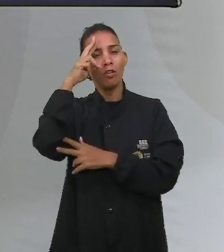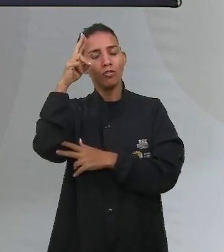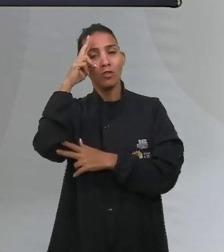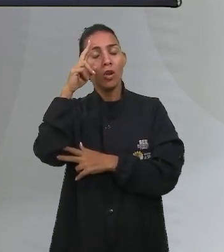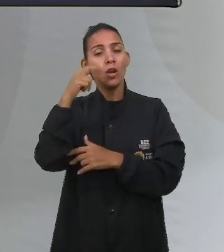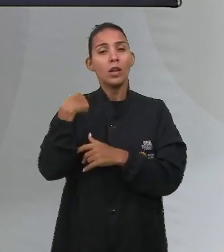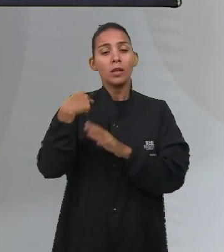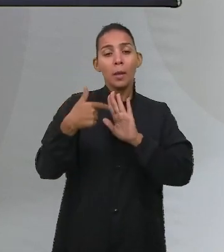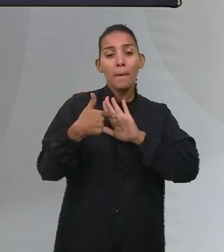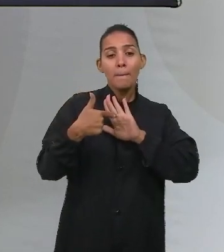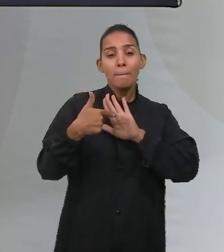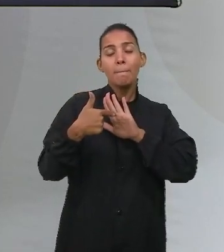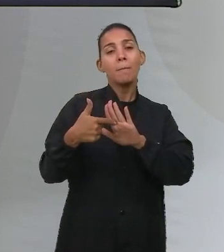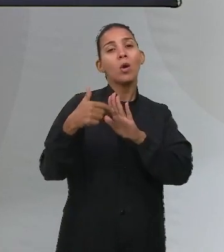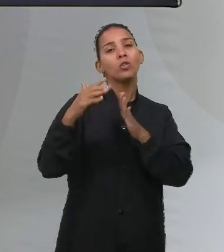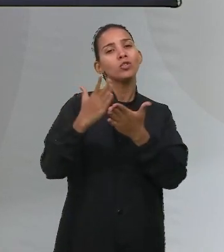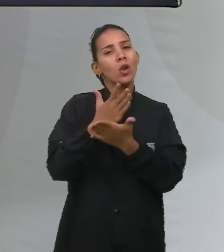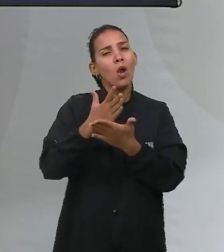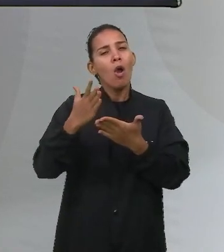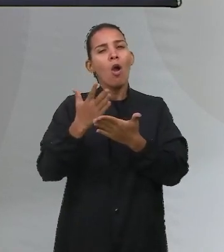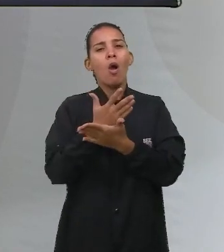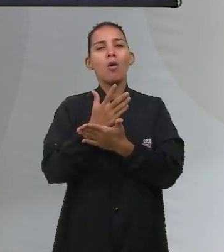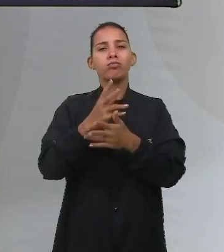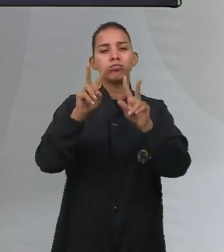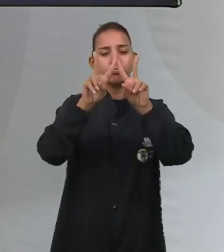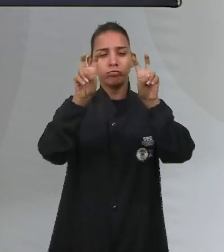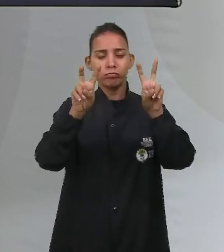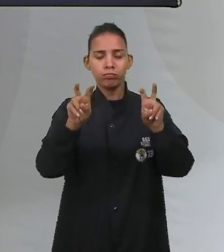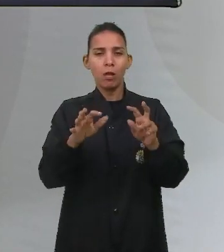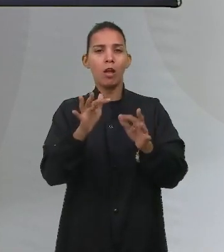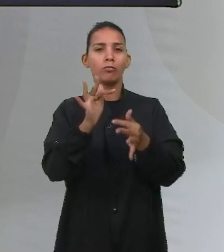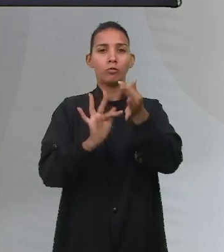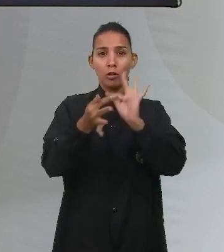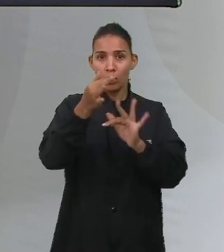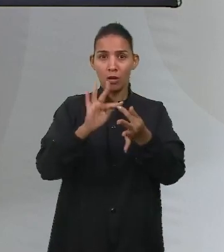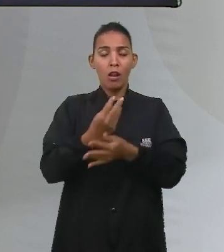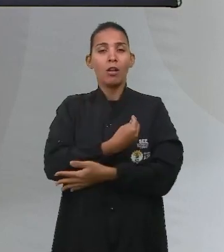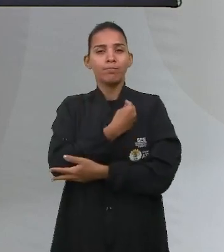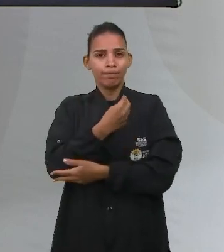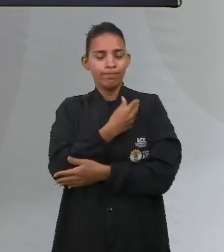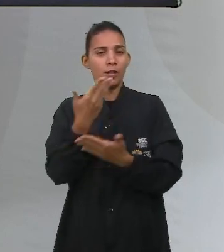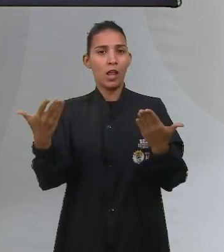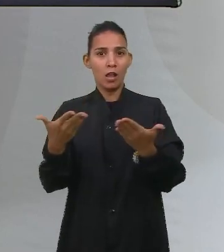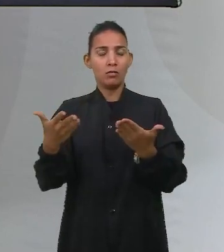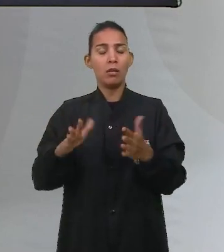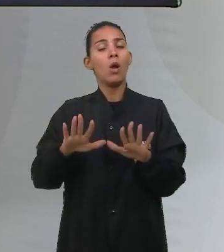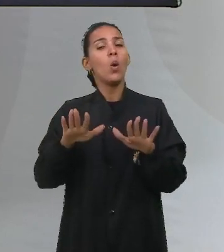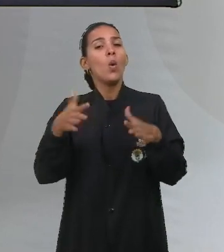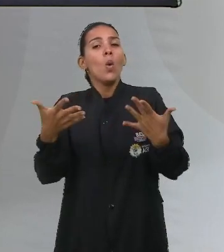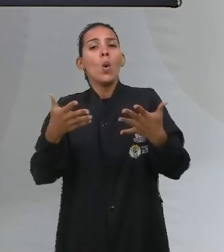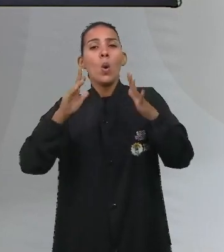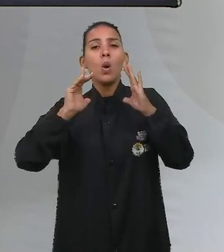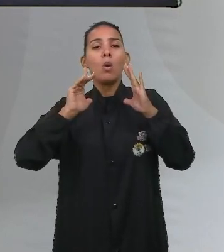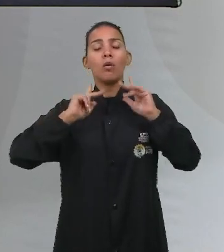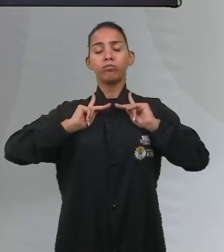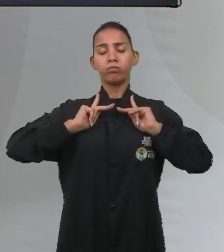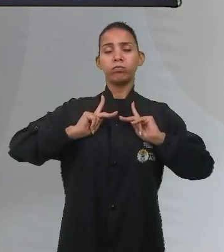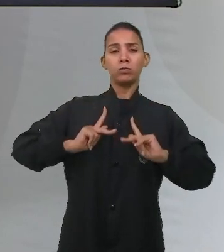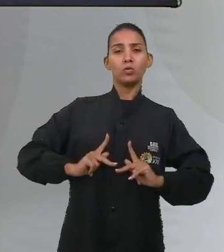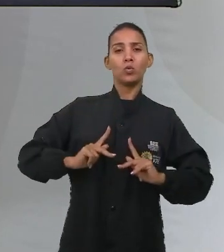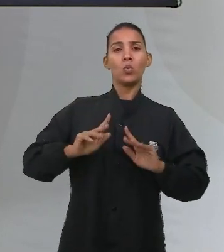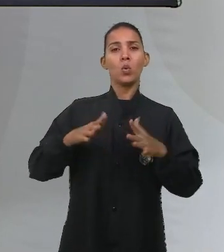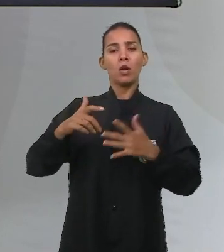as questões tecnológicas tão presentes na atualidade. E qual a postura, qual o perfil, o que é